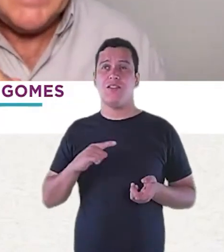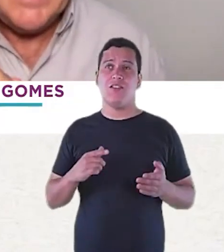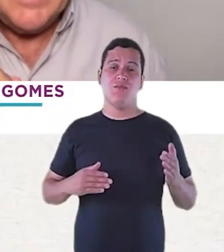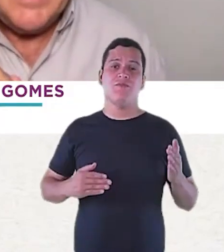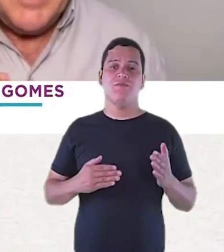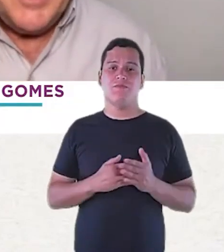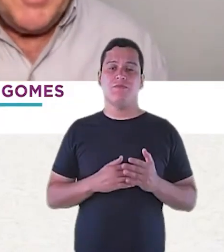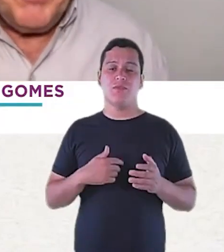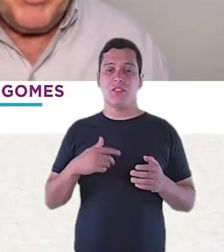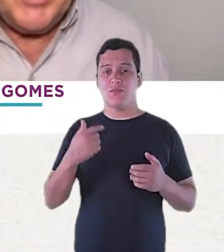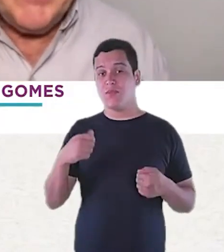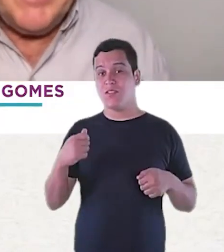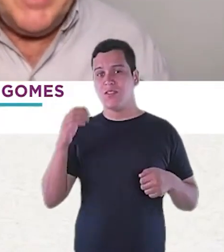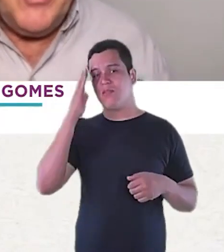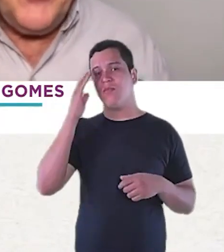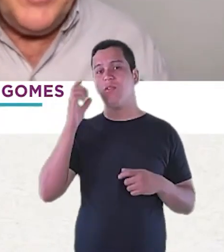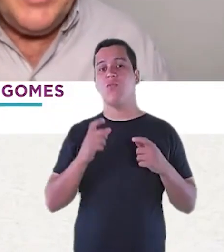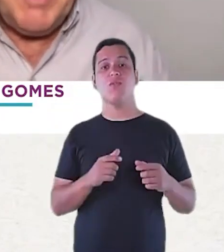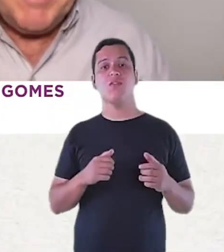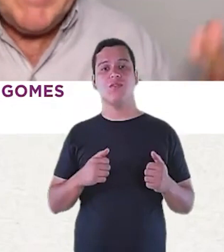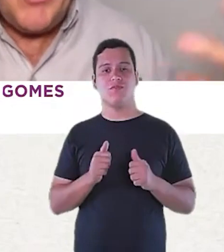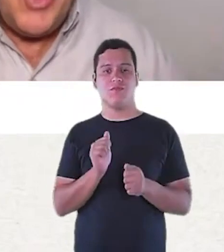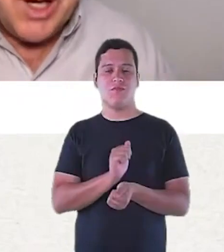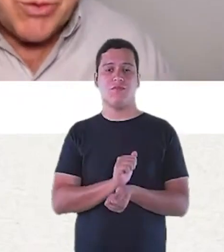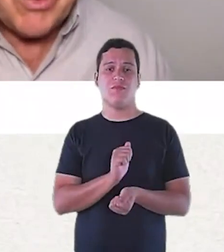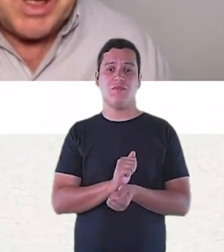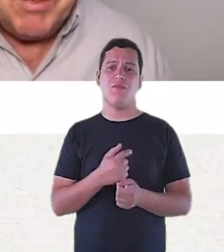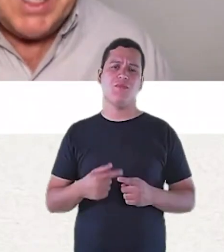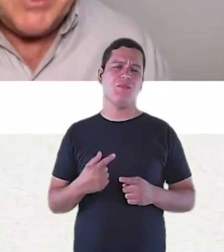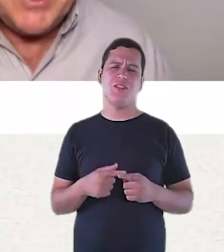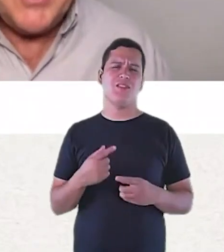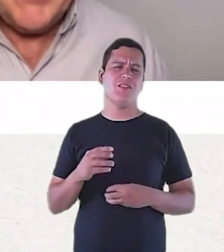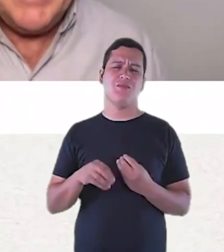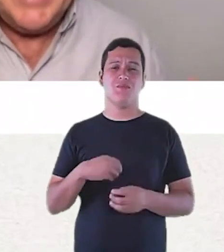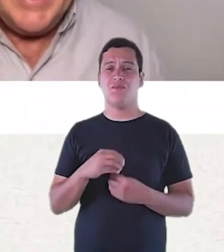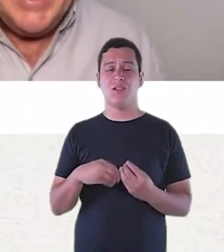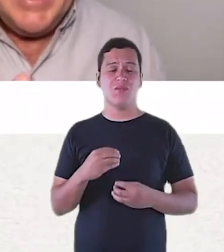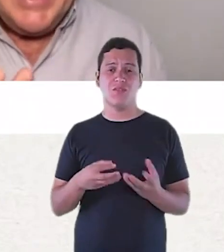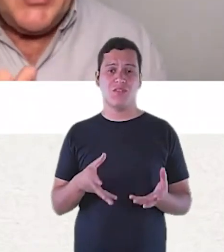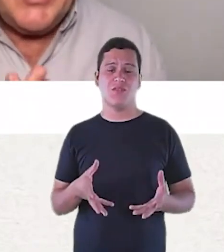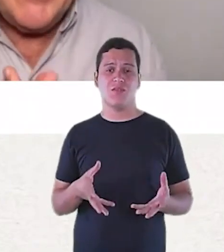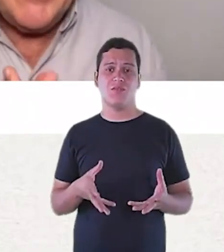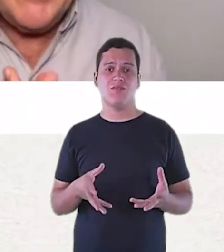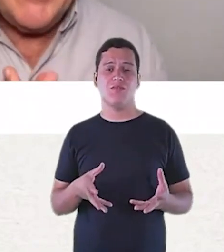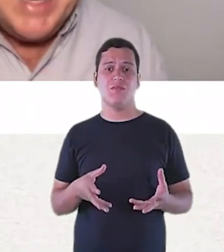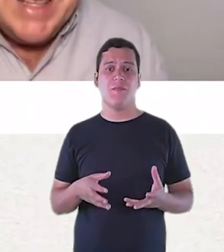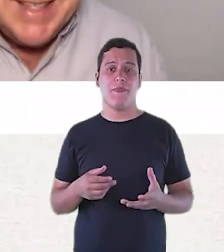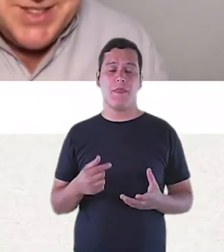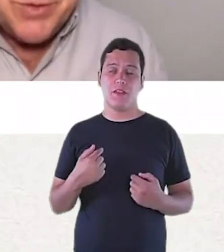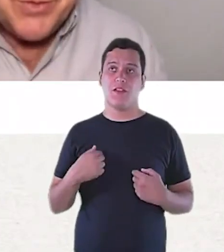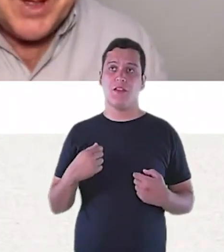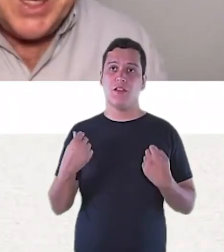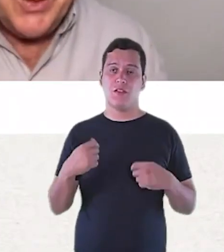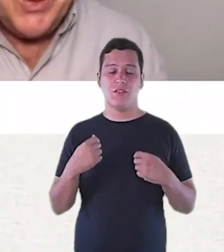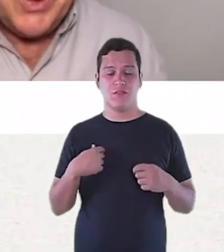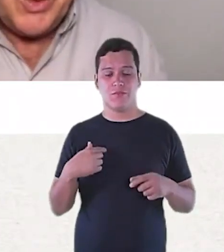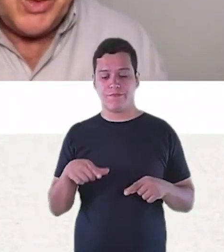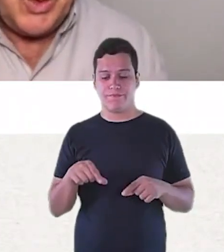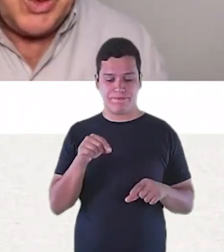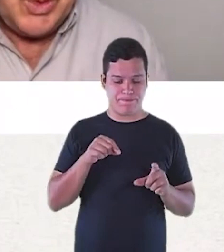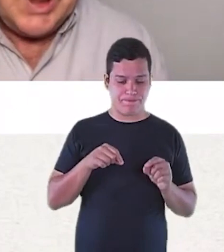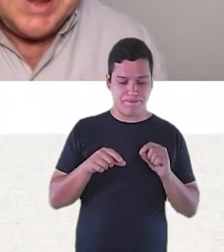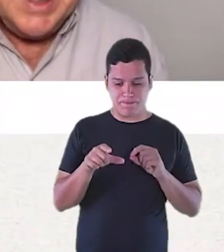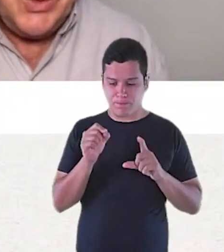parar. Porque senão vira uma maçaroca o seu trabalho. Então, assim, eu tenho que ser muito seletivo, né?